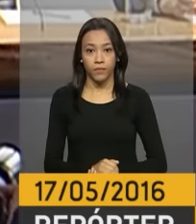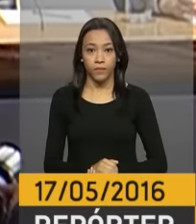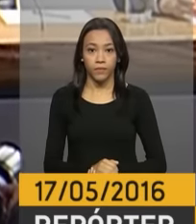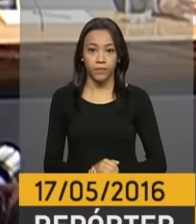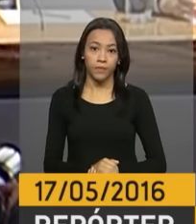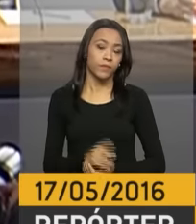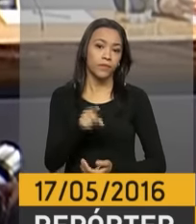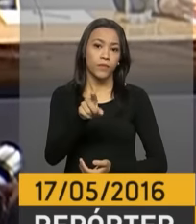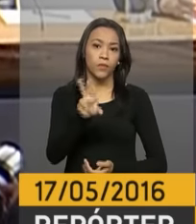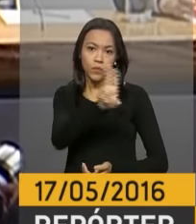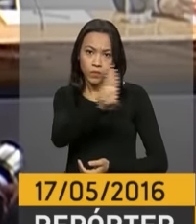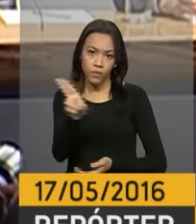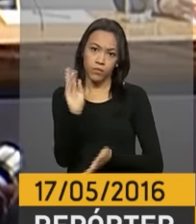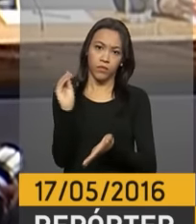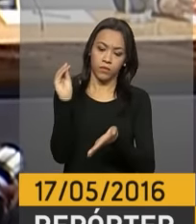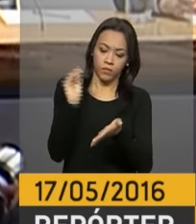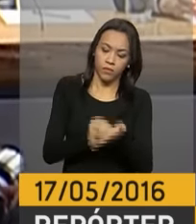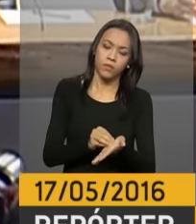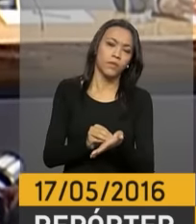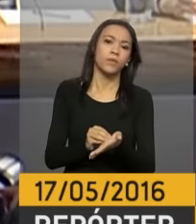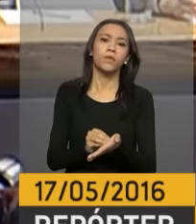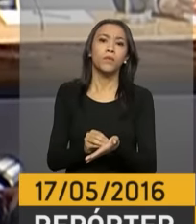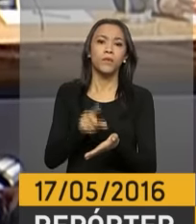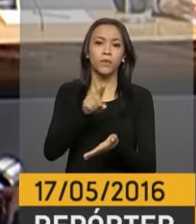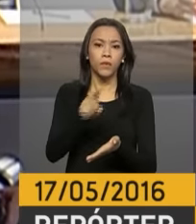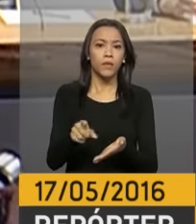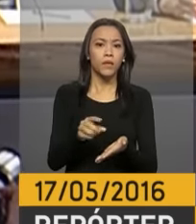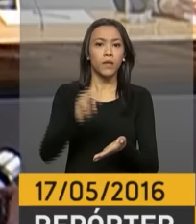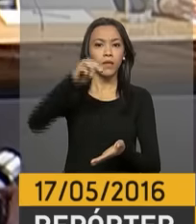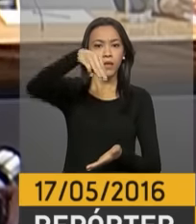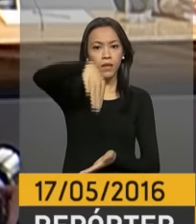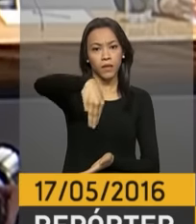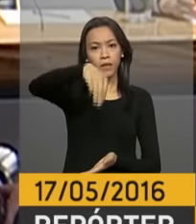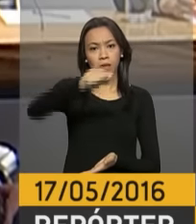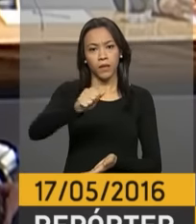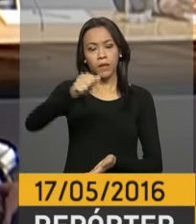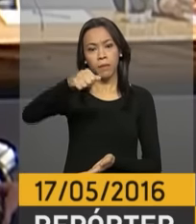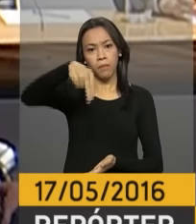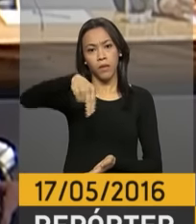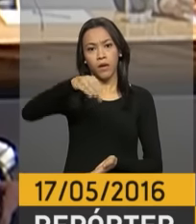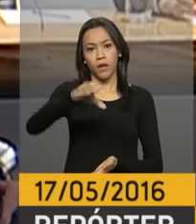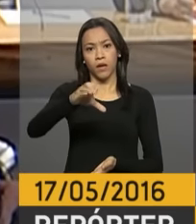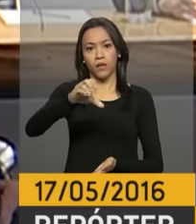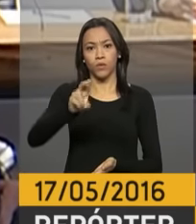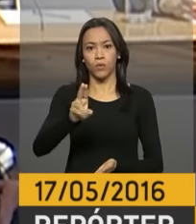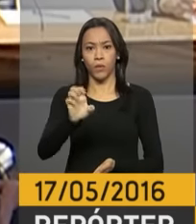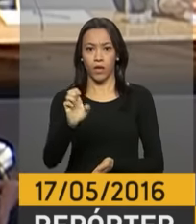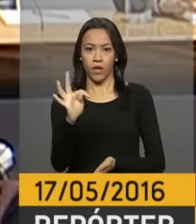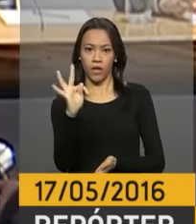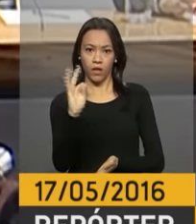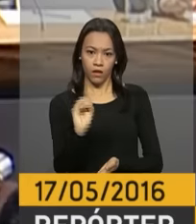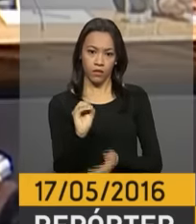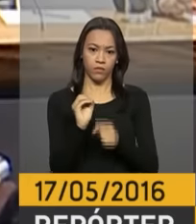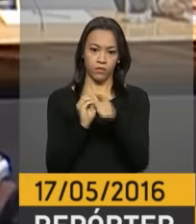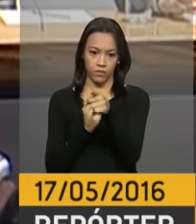a nomeação do Mansueto de Almeida Júnior, né?